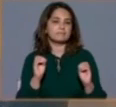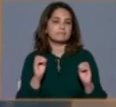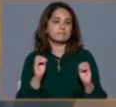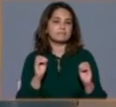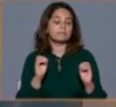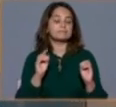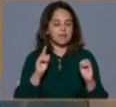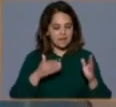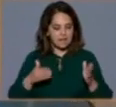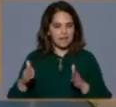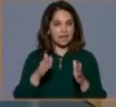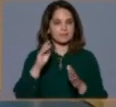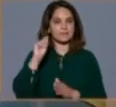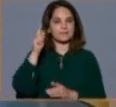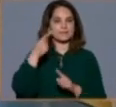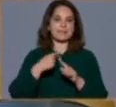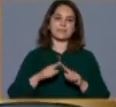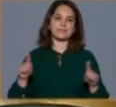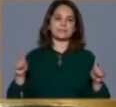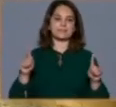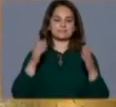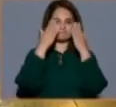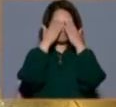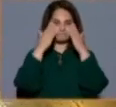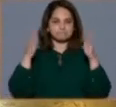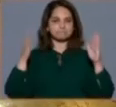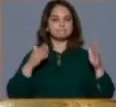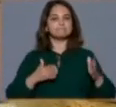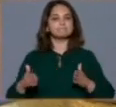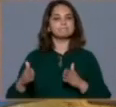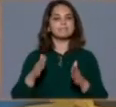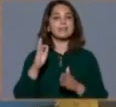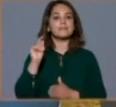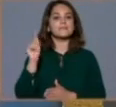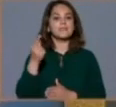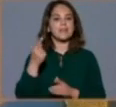O caminho da fé é outro. O entretanto da fé vive-se de outro modo.